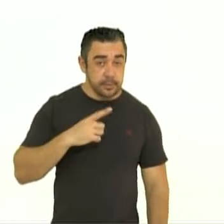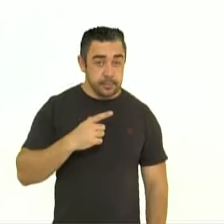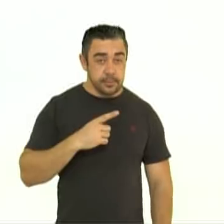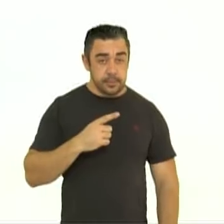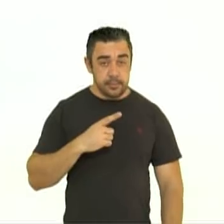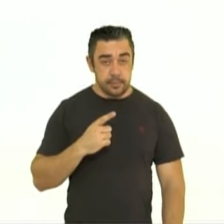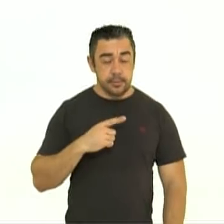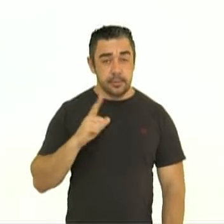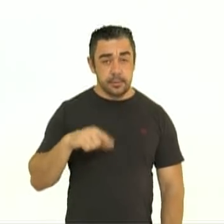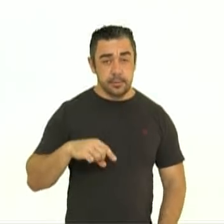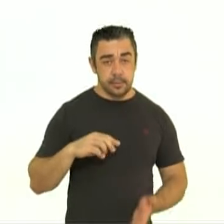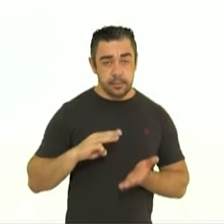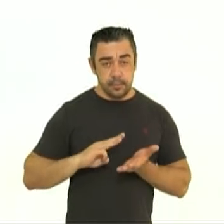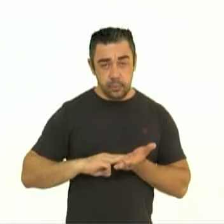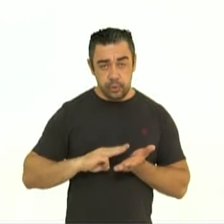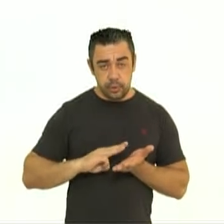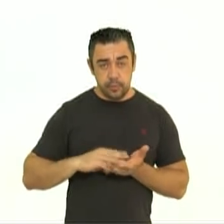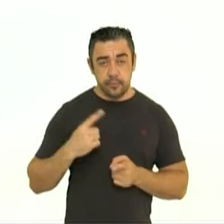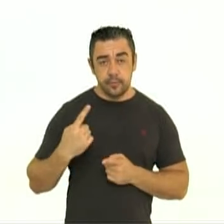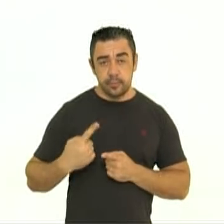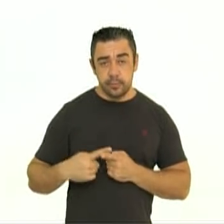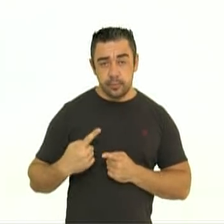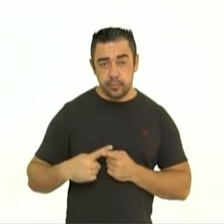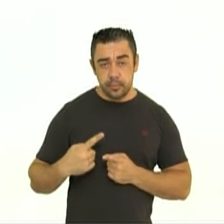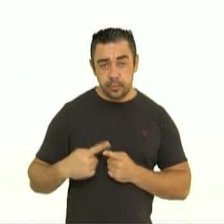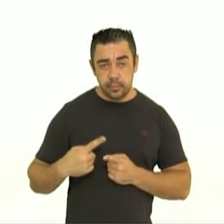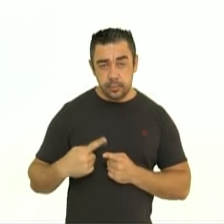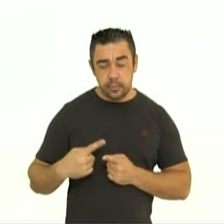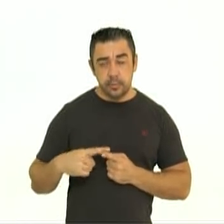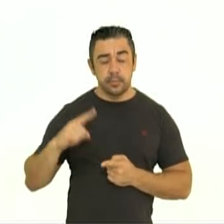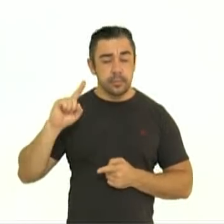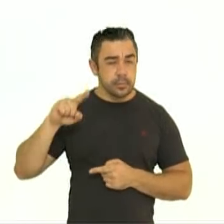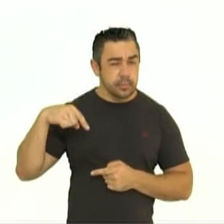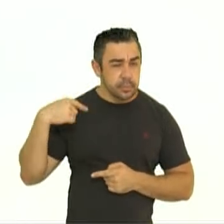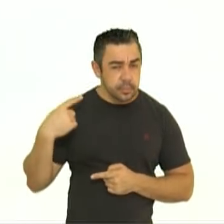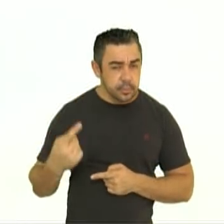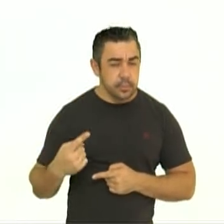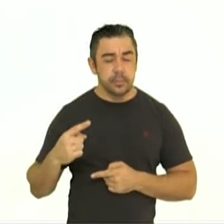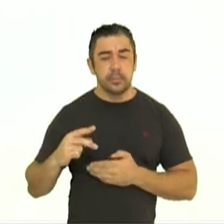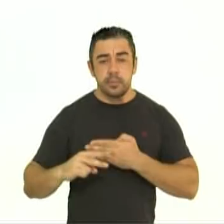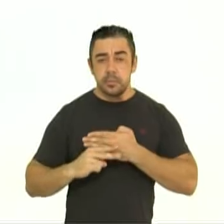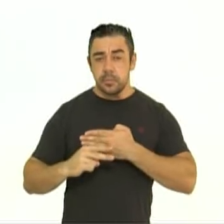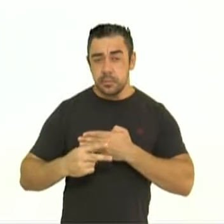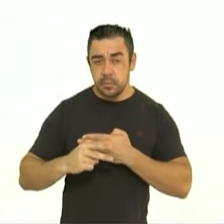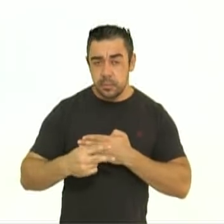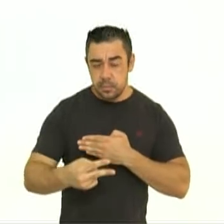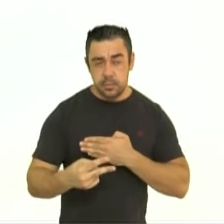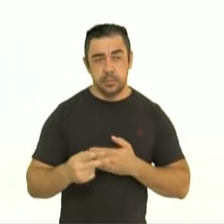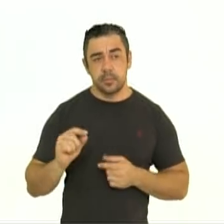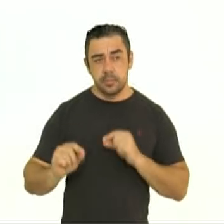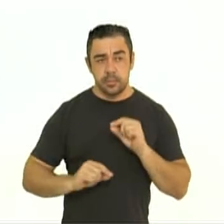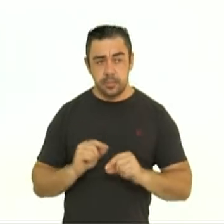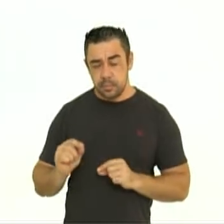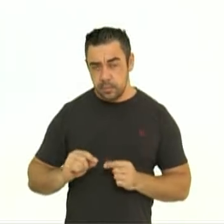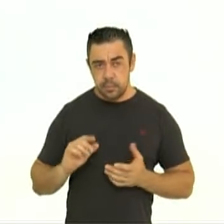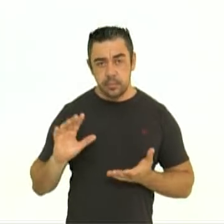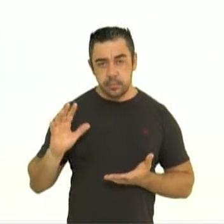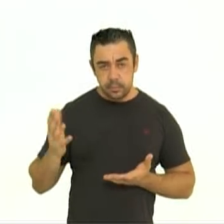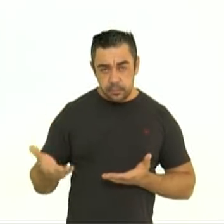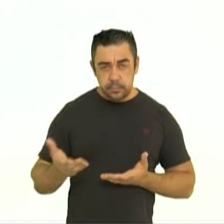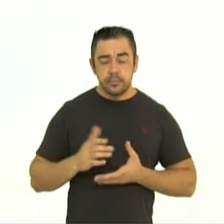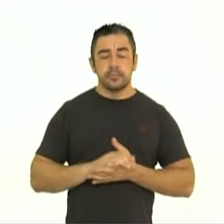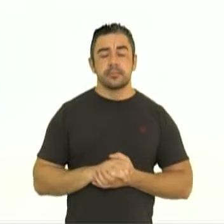os motivos, as razões e aí em seguida as consequências então de